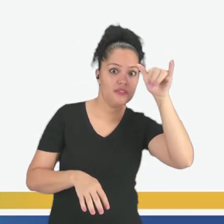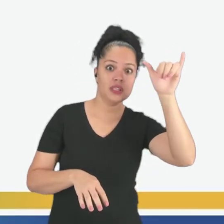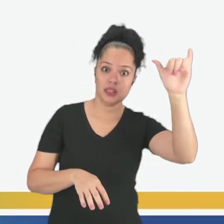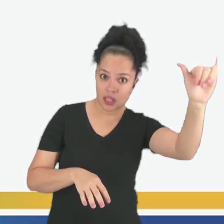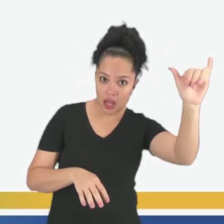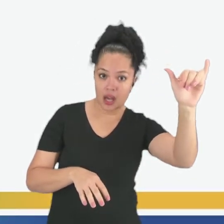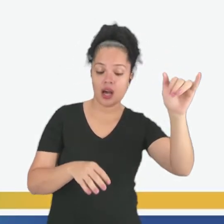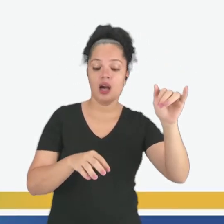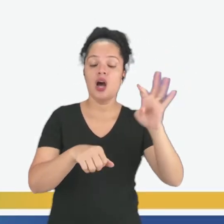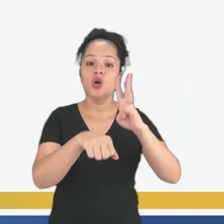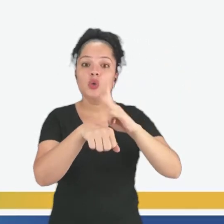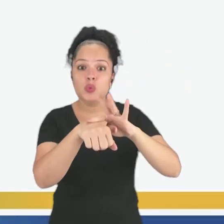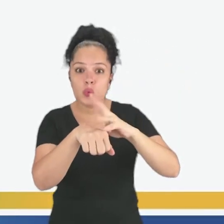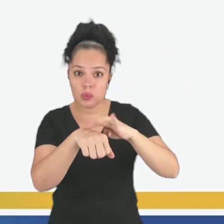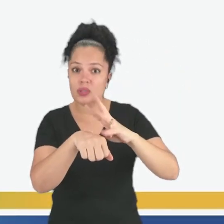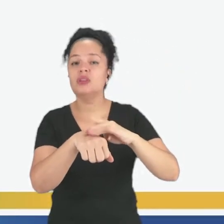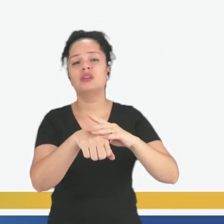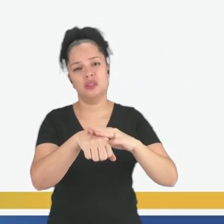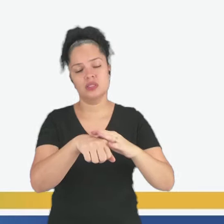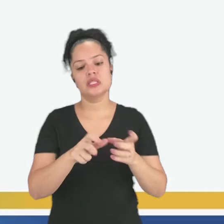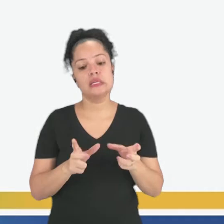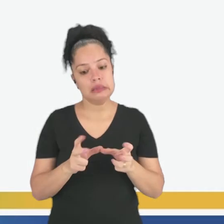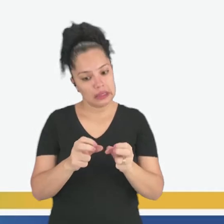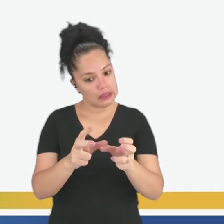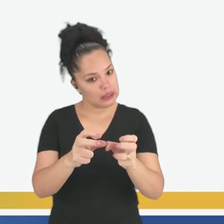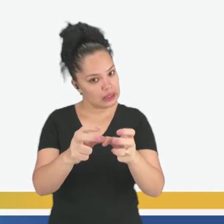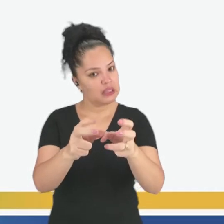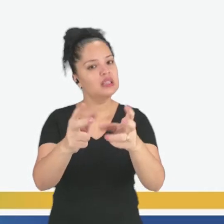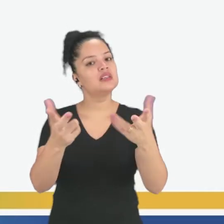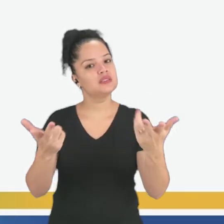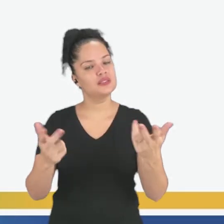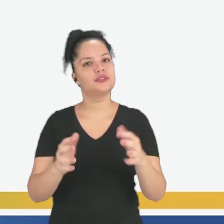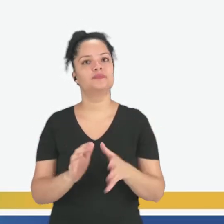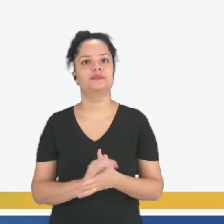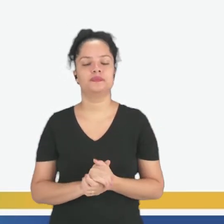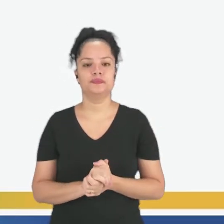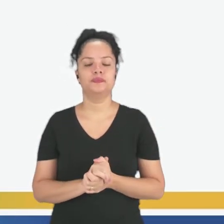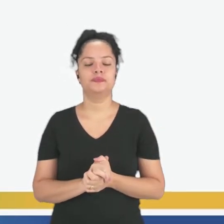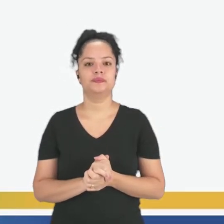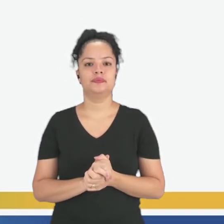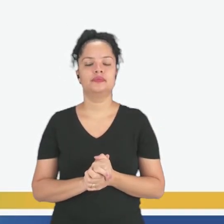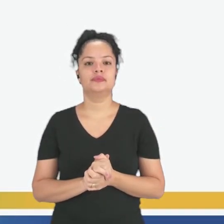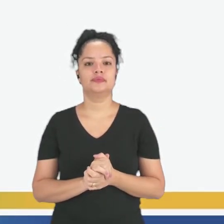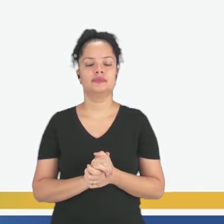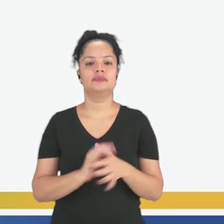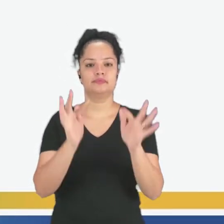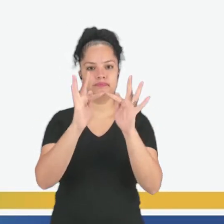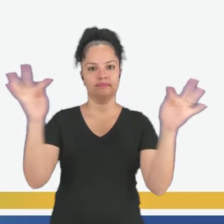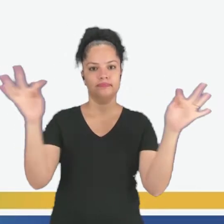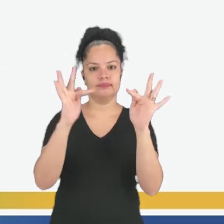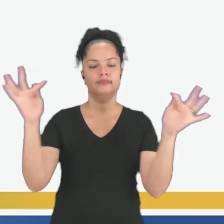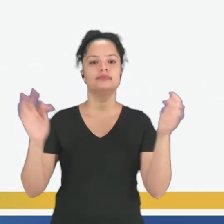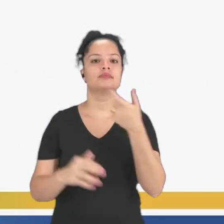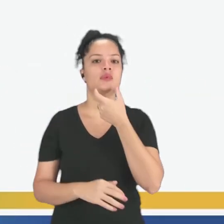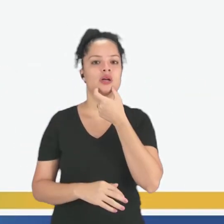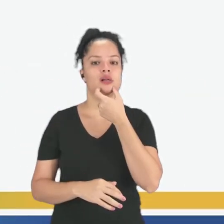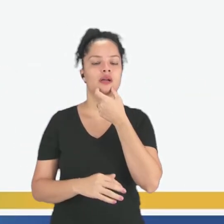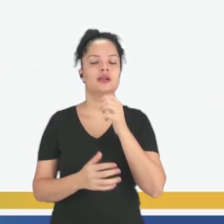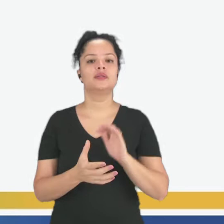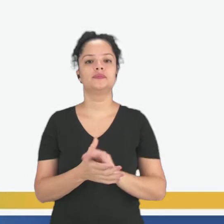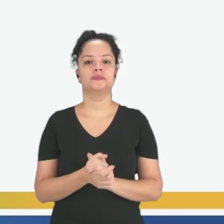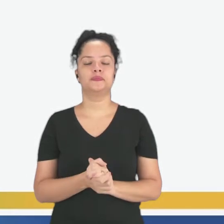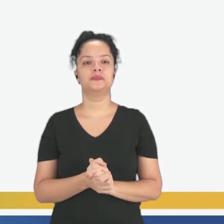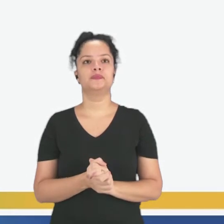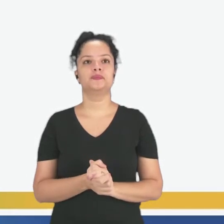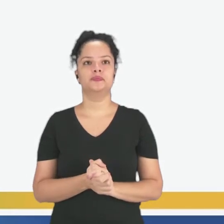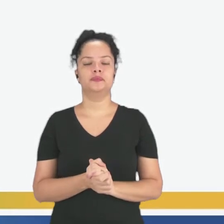com a dieta, por exemplo, alguns tipos de câncer. O próximo pontinho diz, the healthy of the next